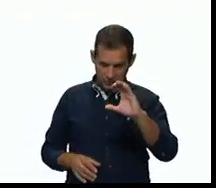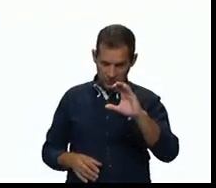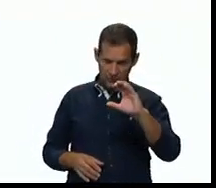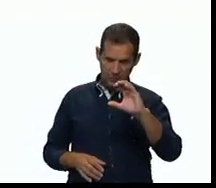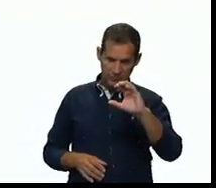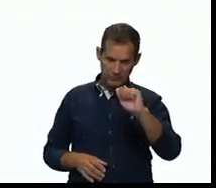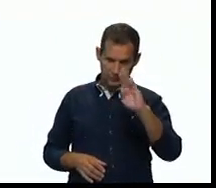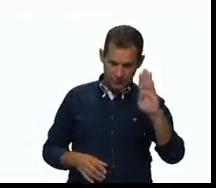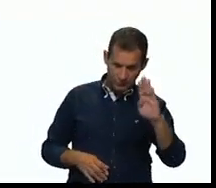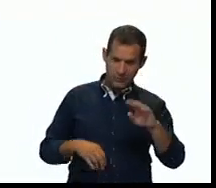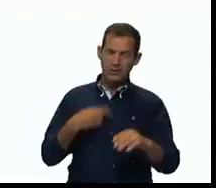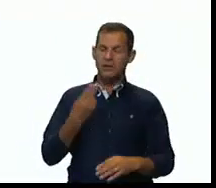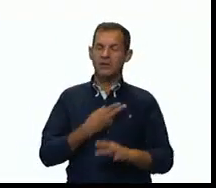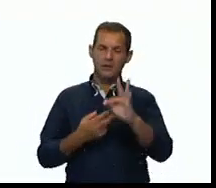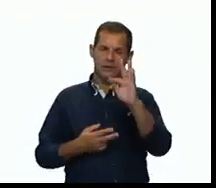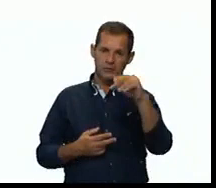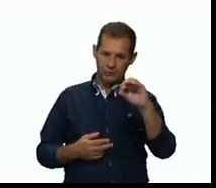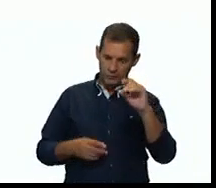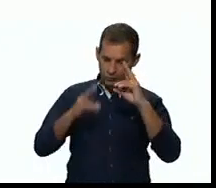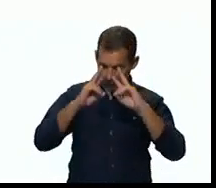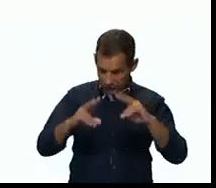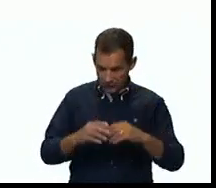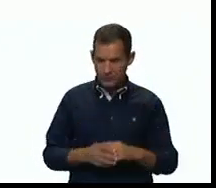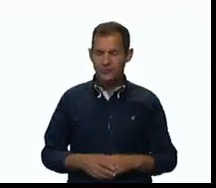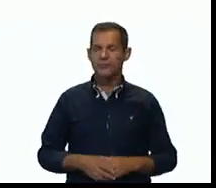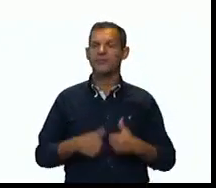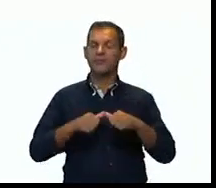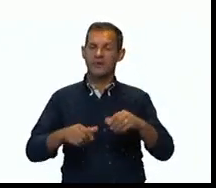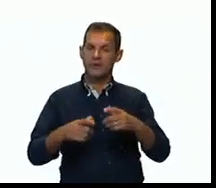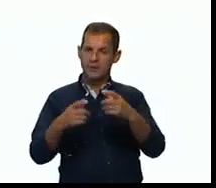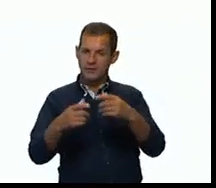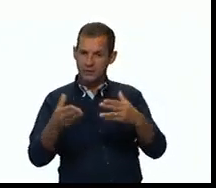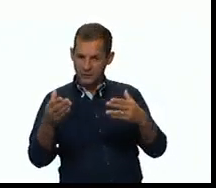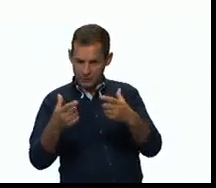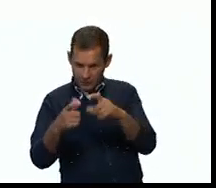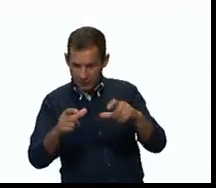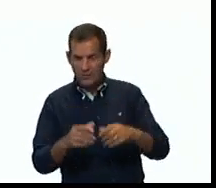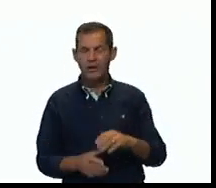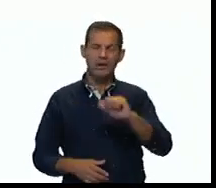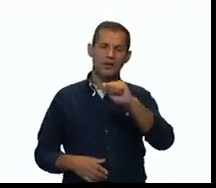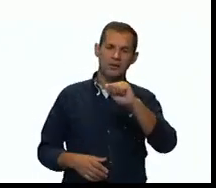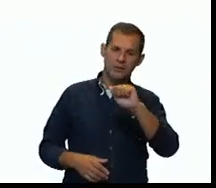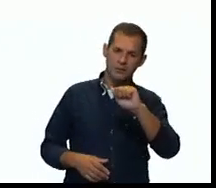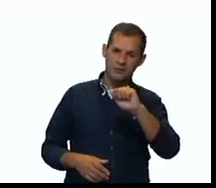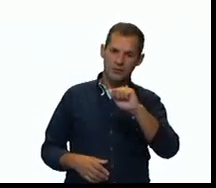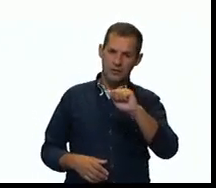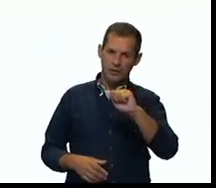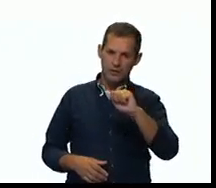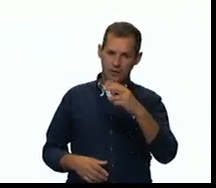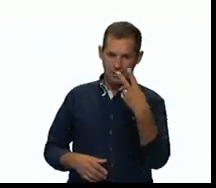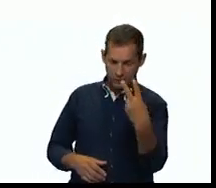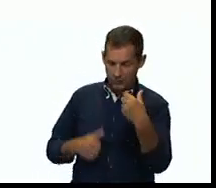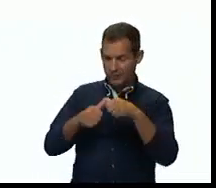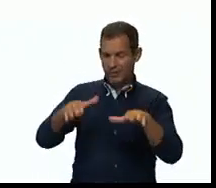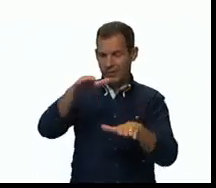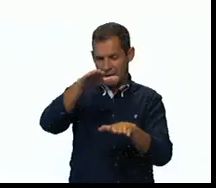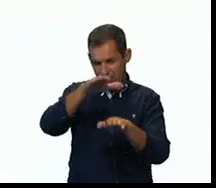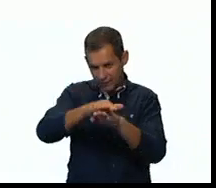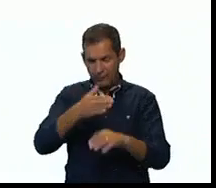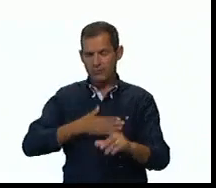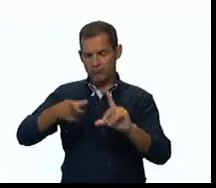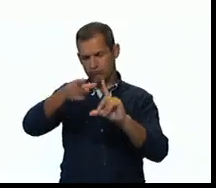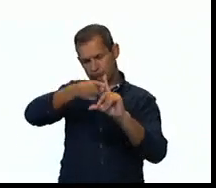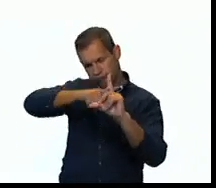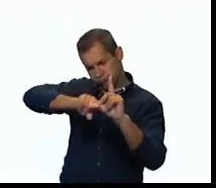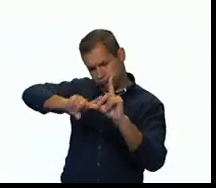B da nossa função. Observe que aqui, esse pedaço, olha, A2, ele está abaixo da minha